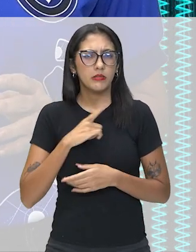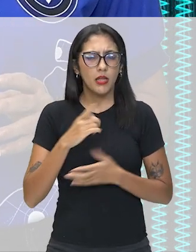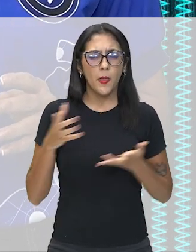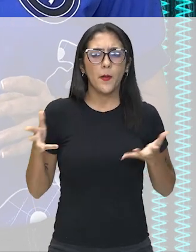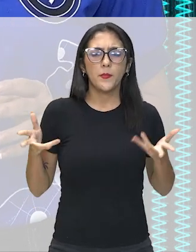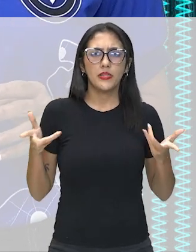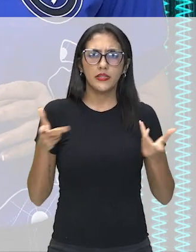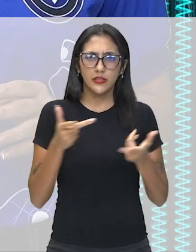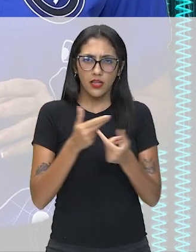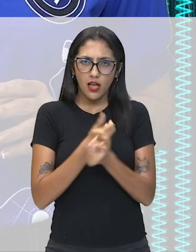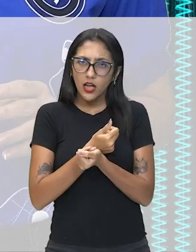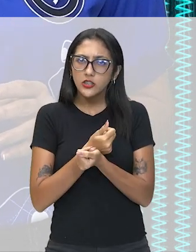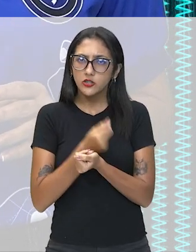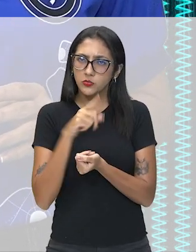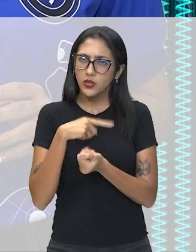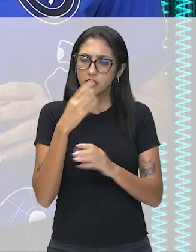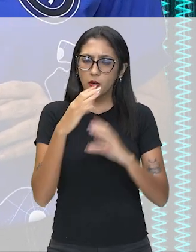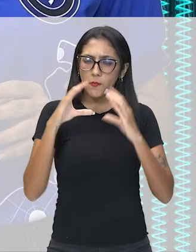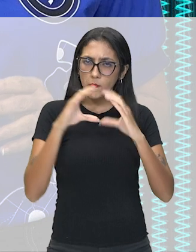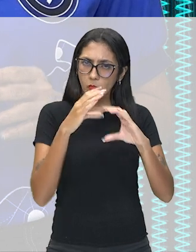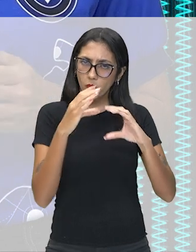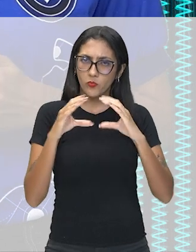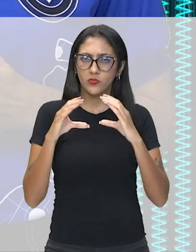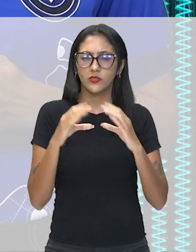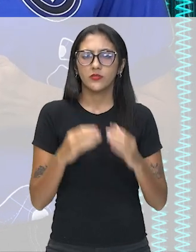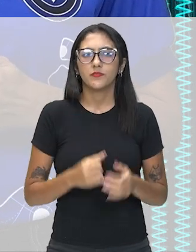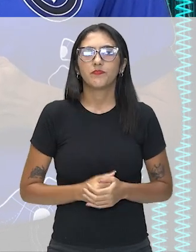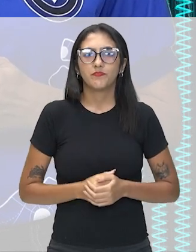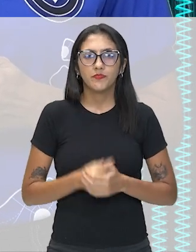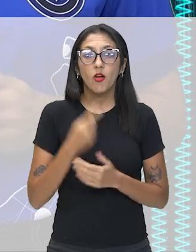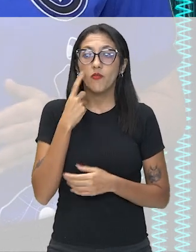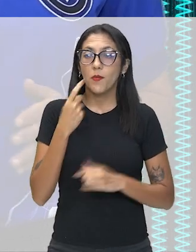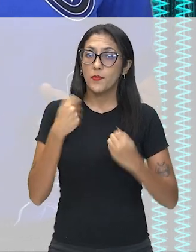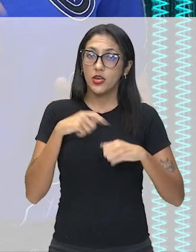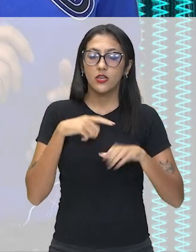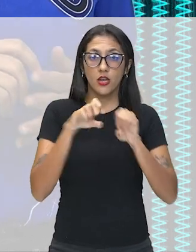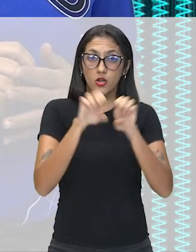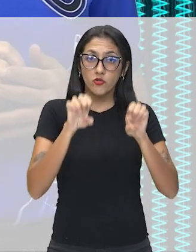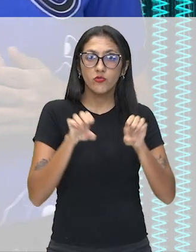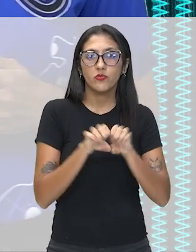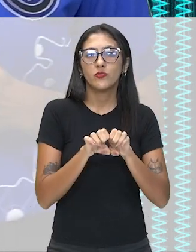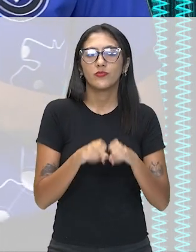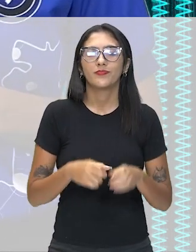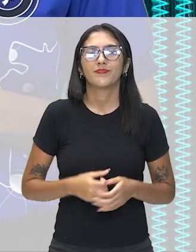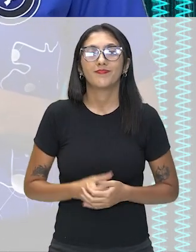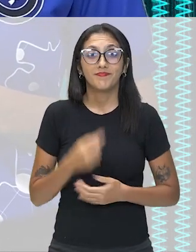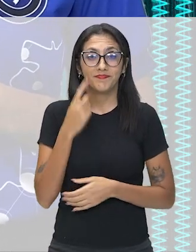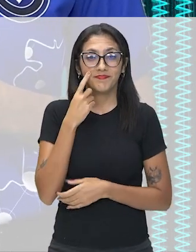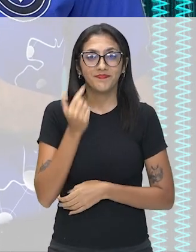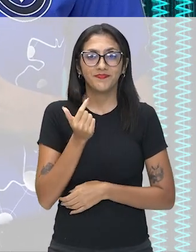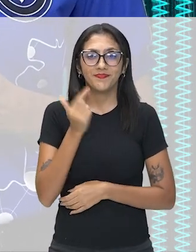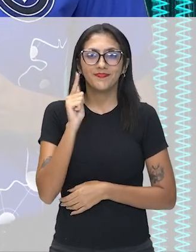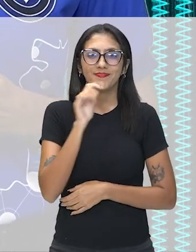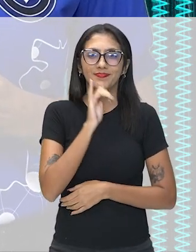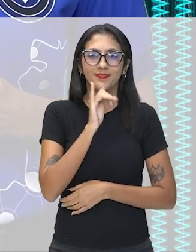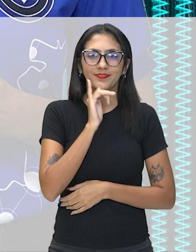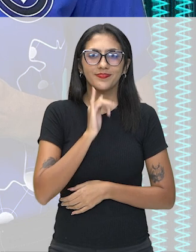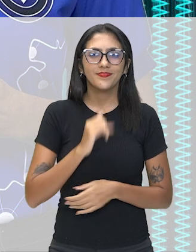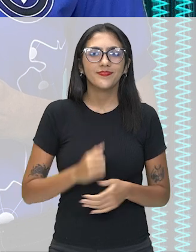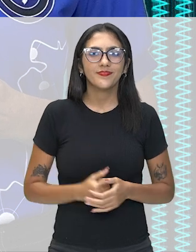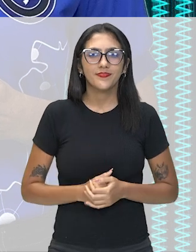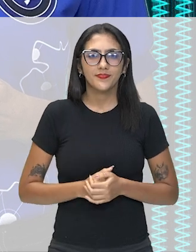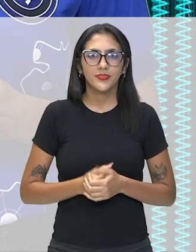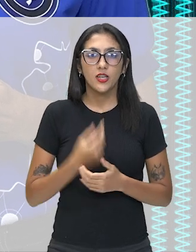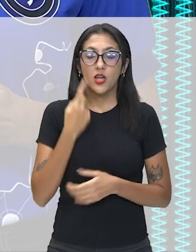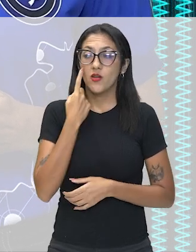the piano? Então, sempre nessa ordem aqui que a gente viu, tudo bem? Vamos ver mais um. Então, os nossos